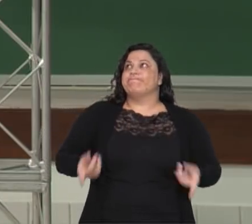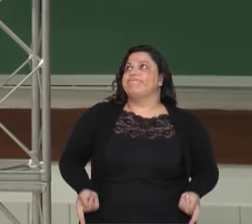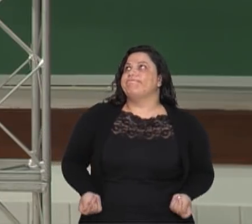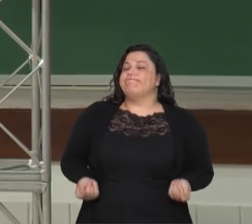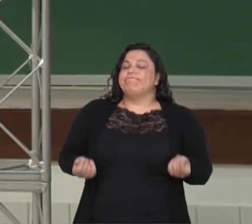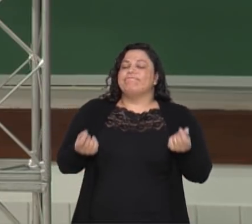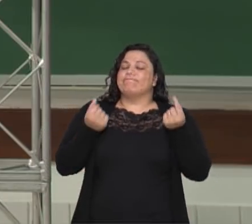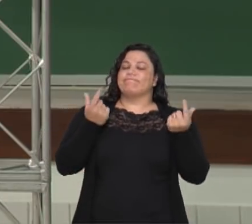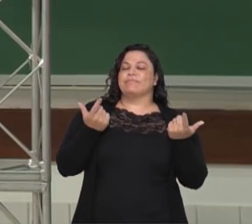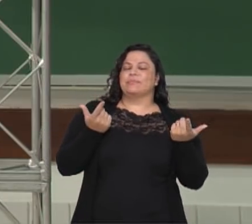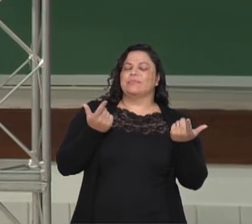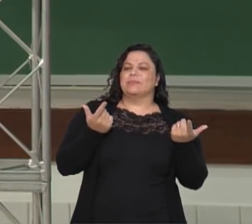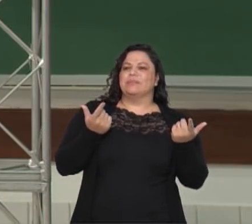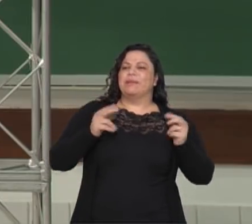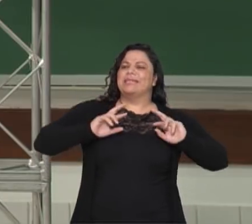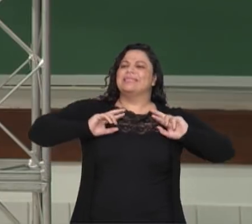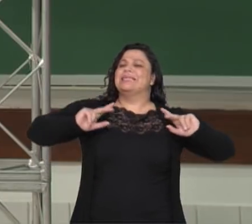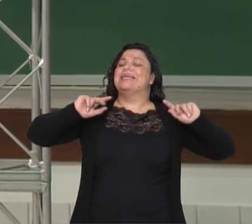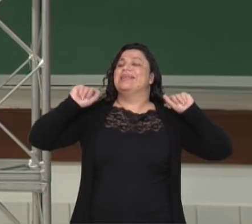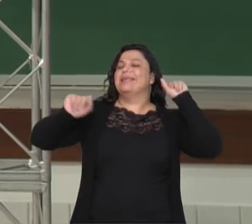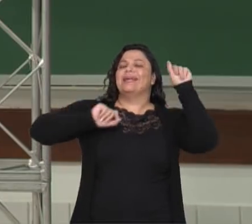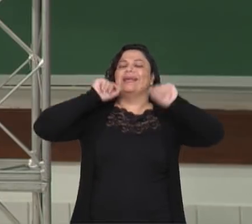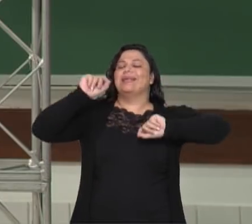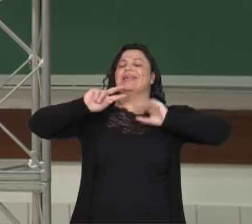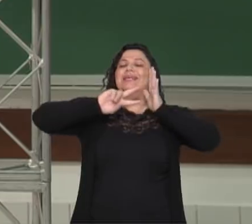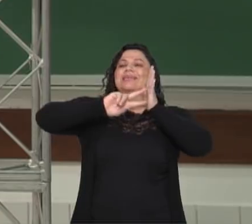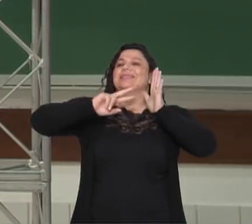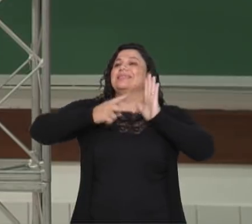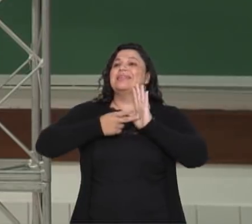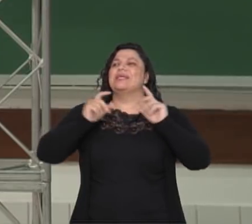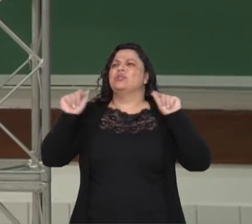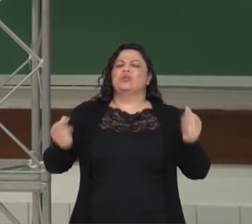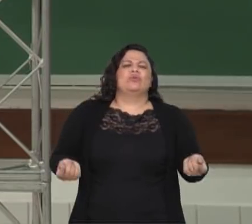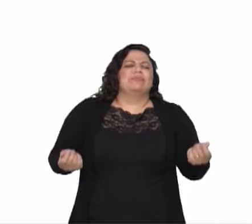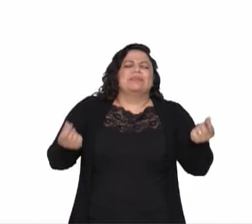como seres humanos, como seres em sociedade.